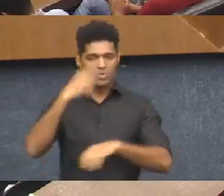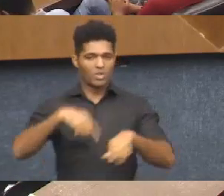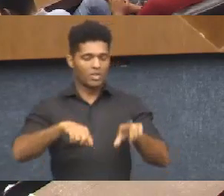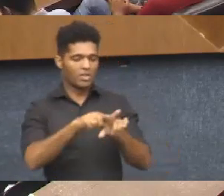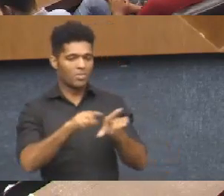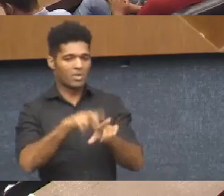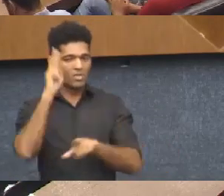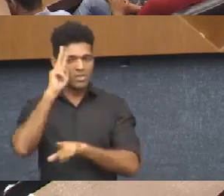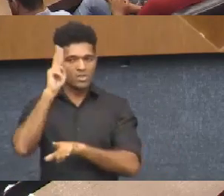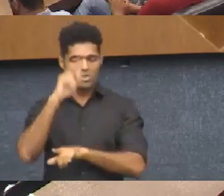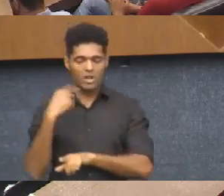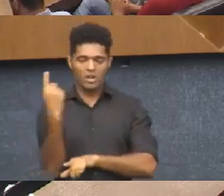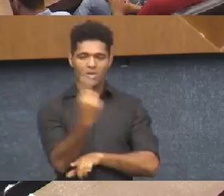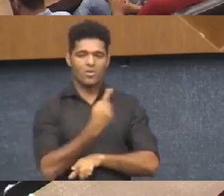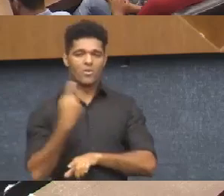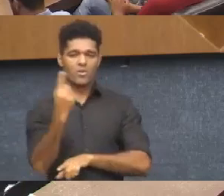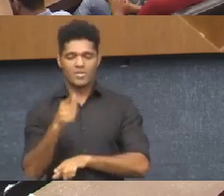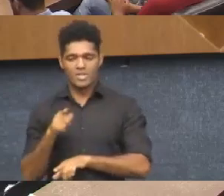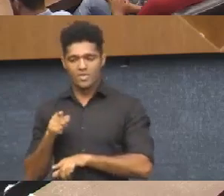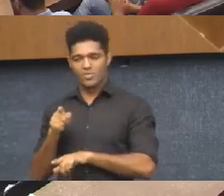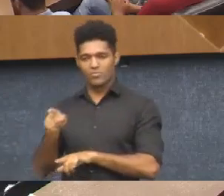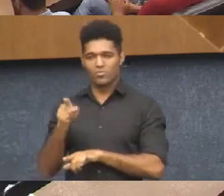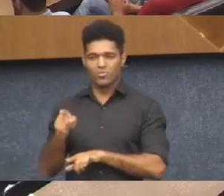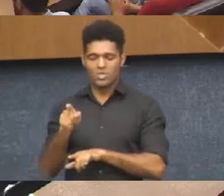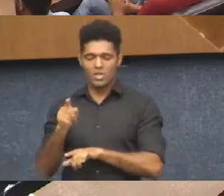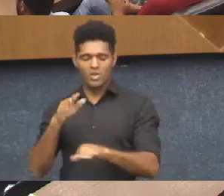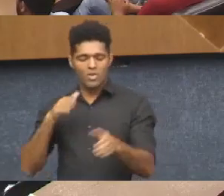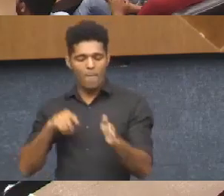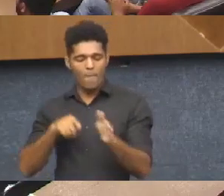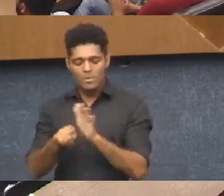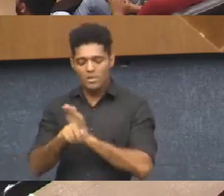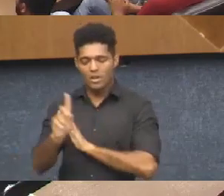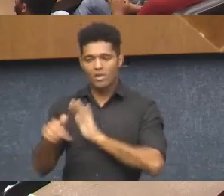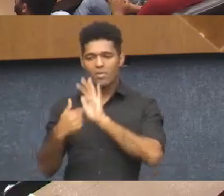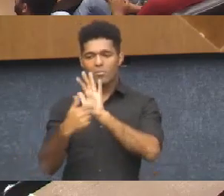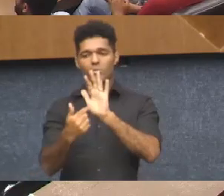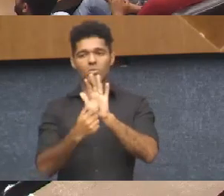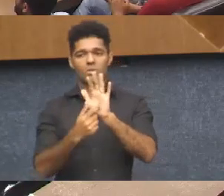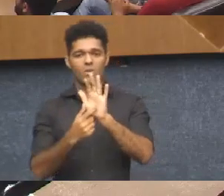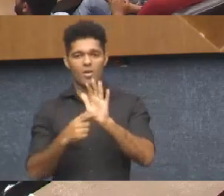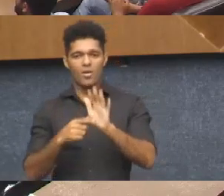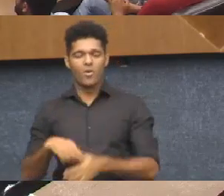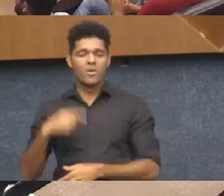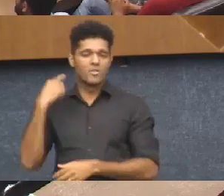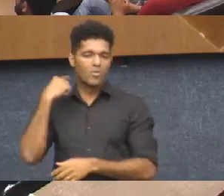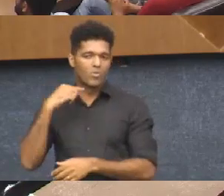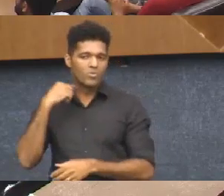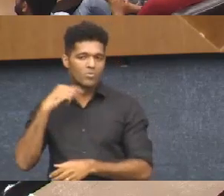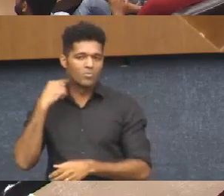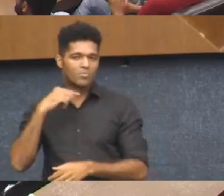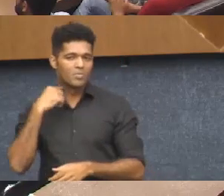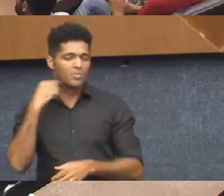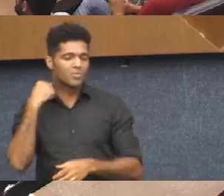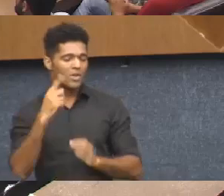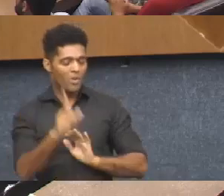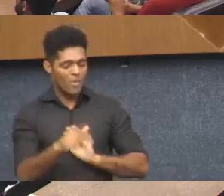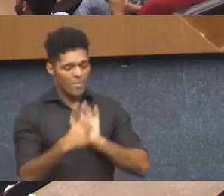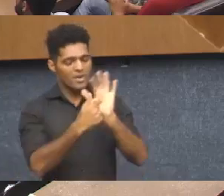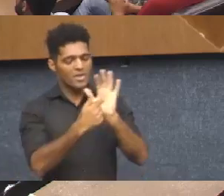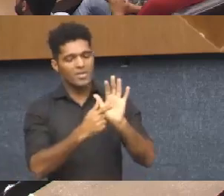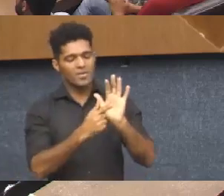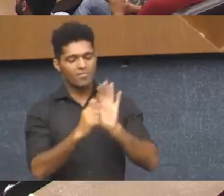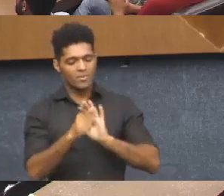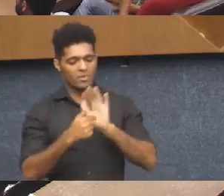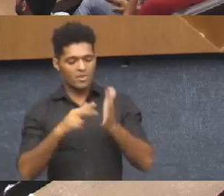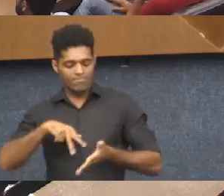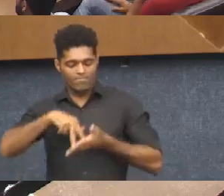Você, além de pesquisar, está fazendo a nossa língua mineira brilhar ainda mais. Criou um dicionário inteirinho, com jeito, com